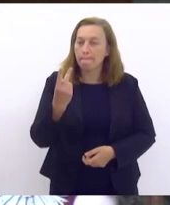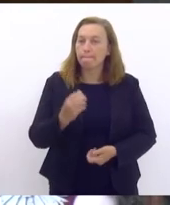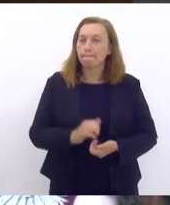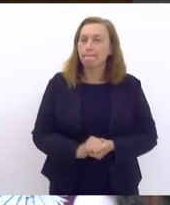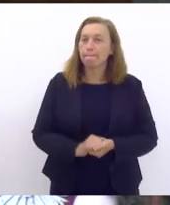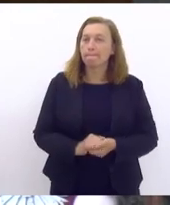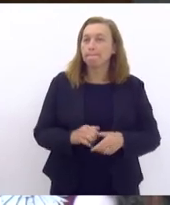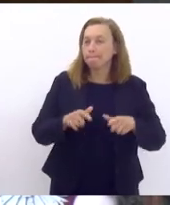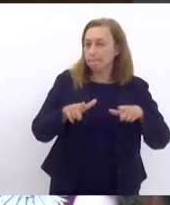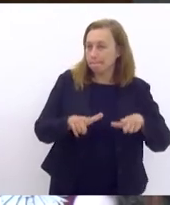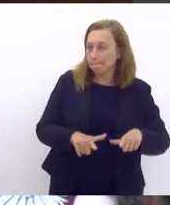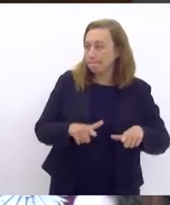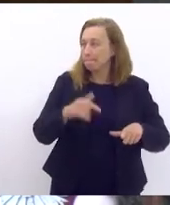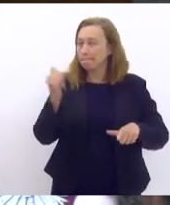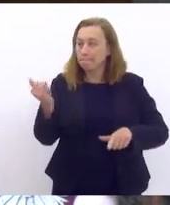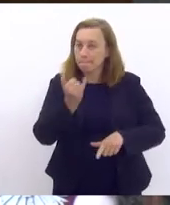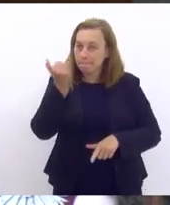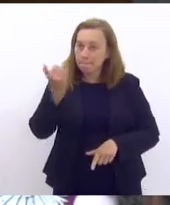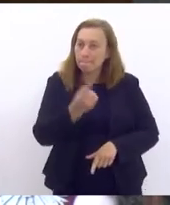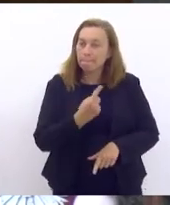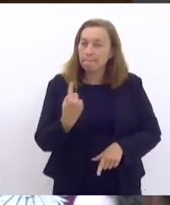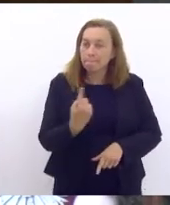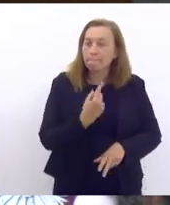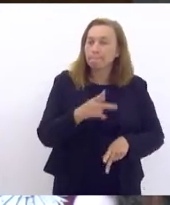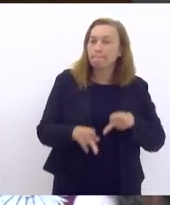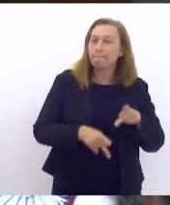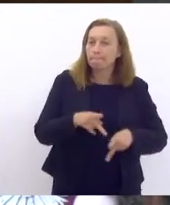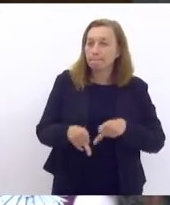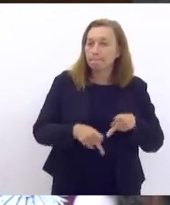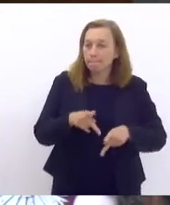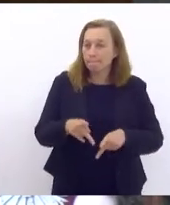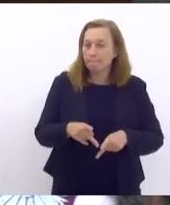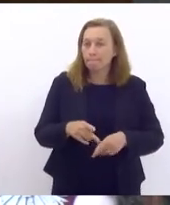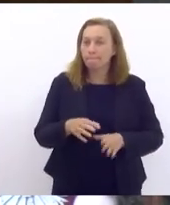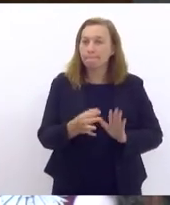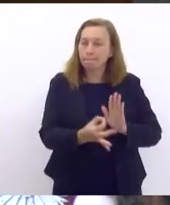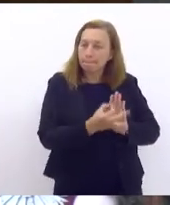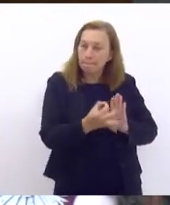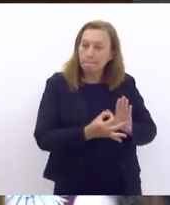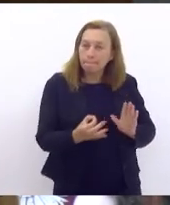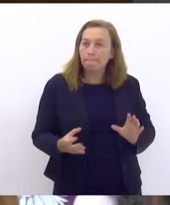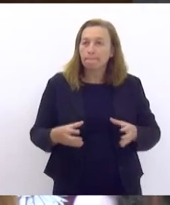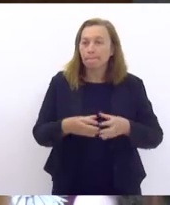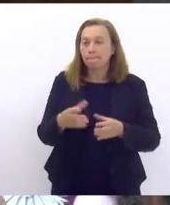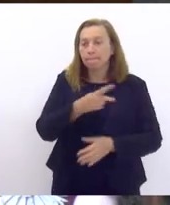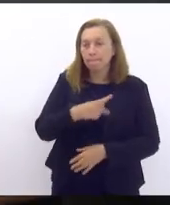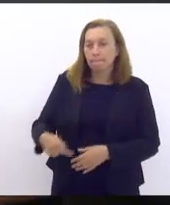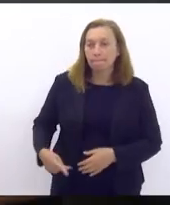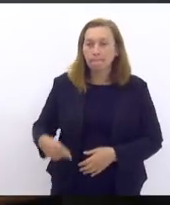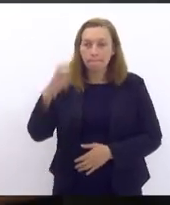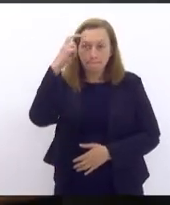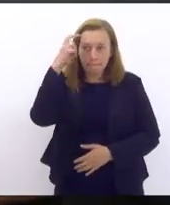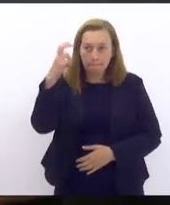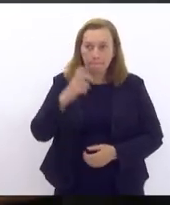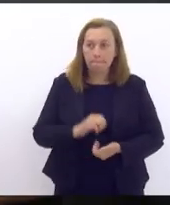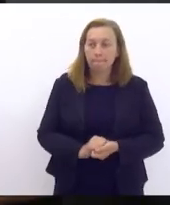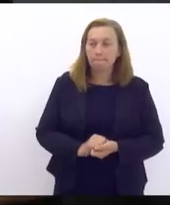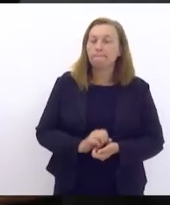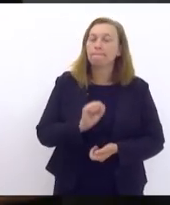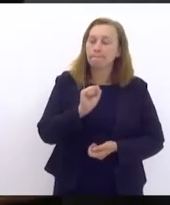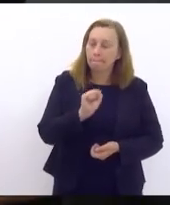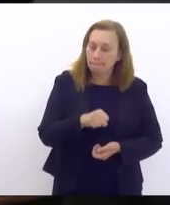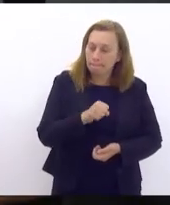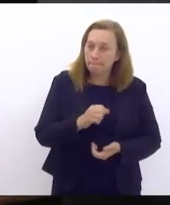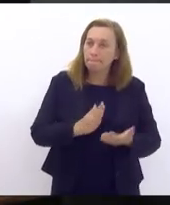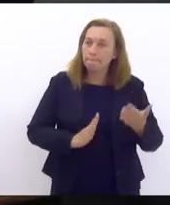desse espaço que é tão importante para o nosso povo, o nosso parecer como presidente da Comissão de Cultura é sim